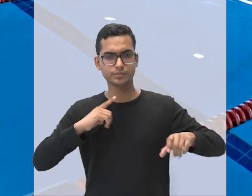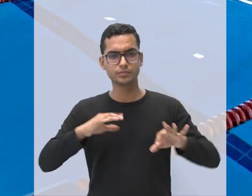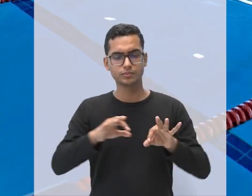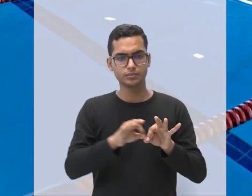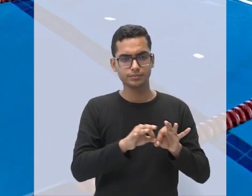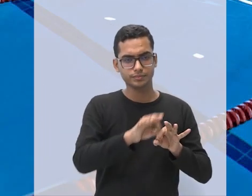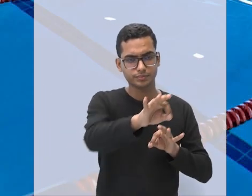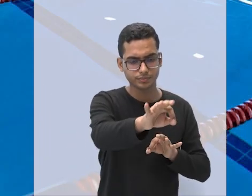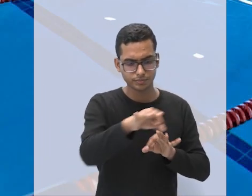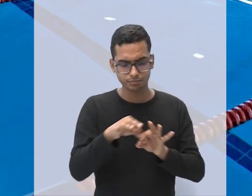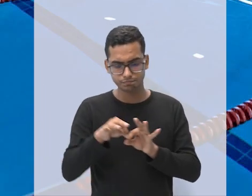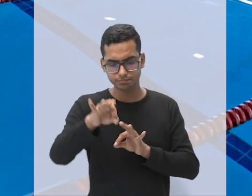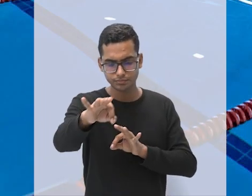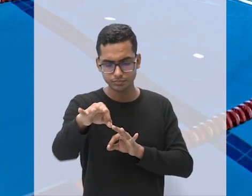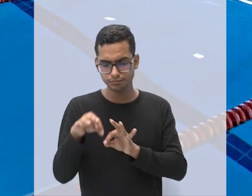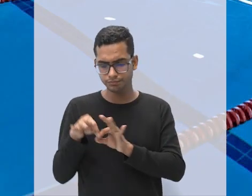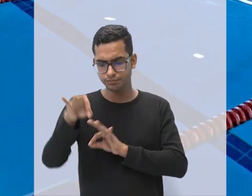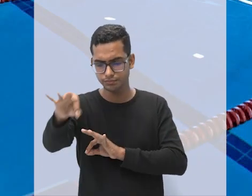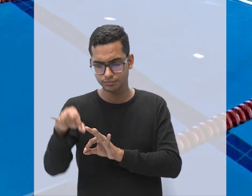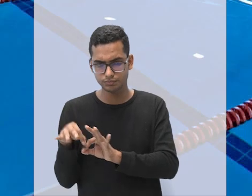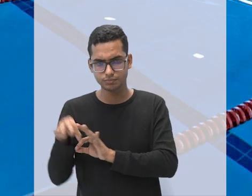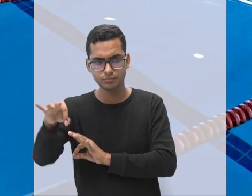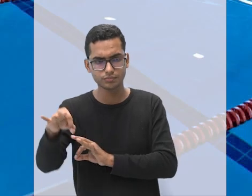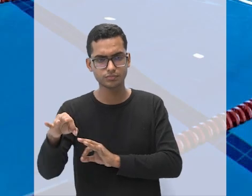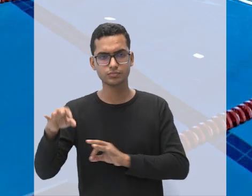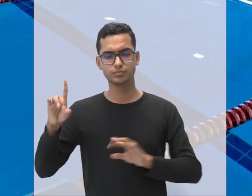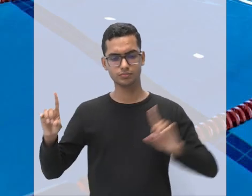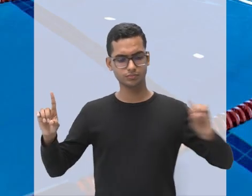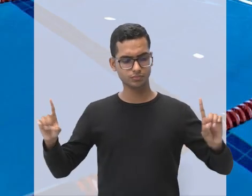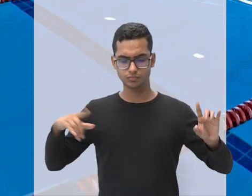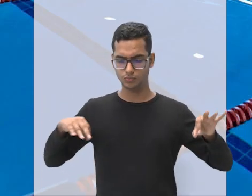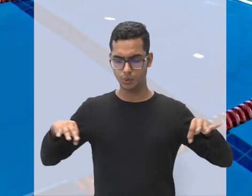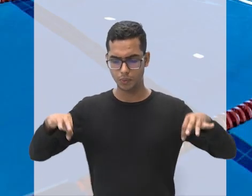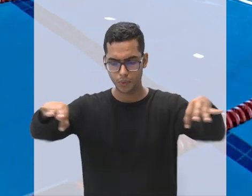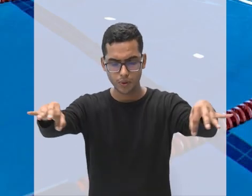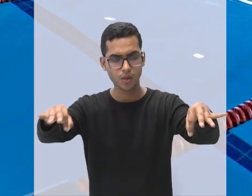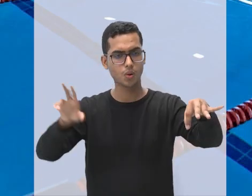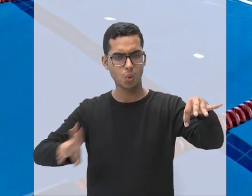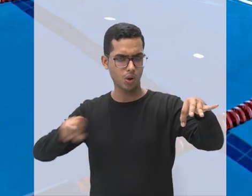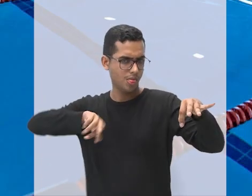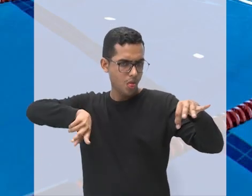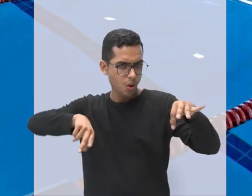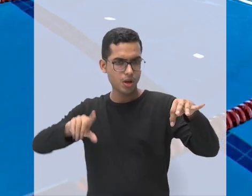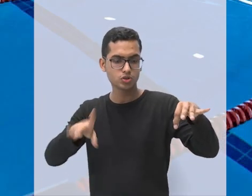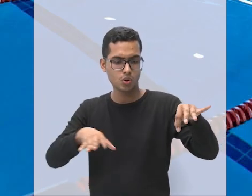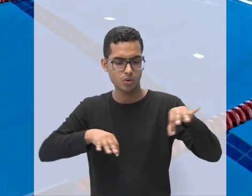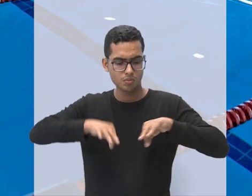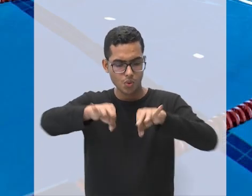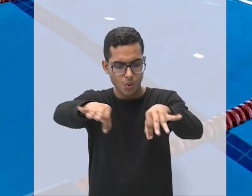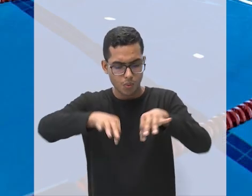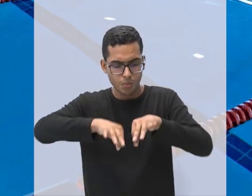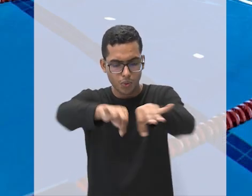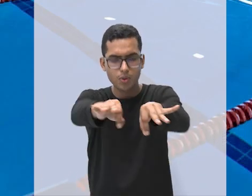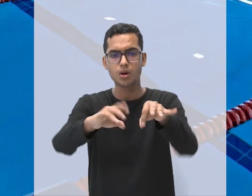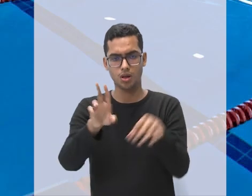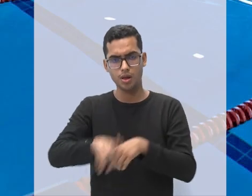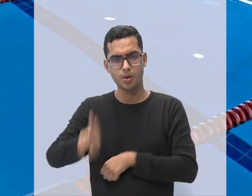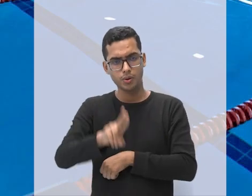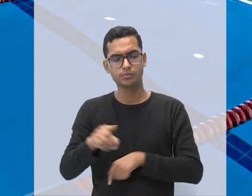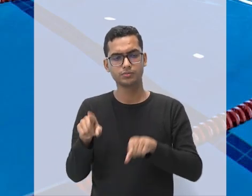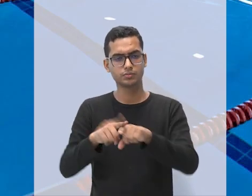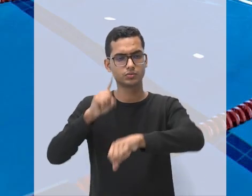raias? 10, mas apenas 8 são utilizadas numa competição, tá bom? As duas